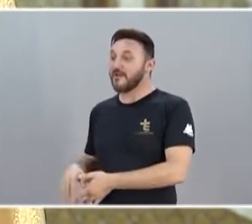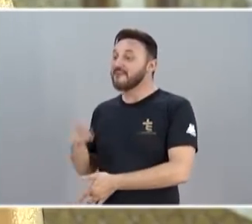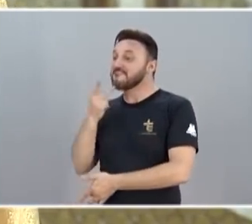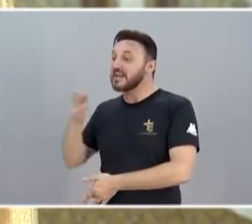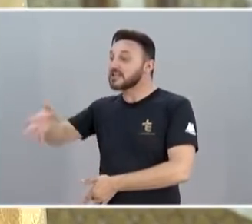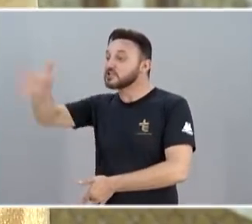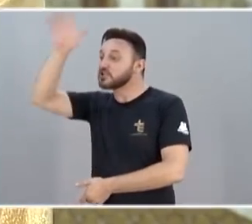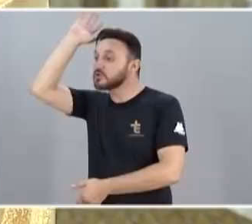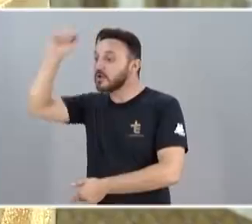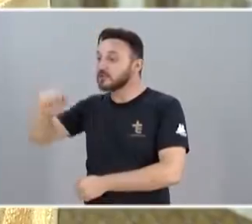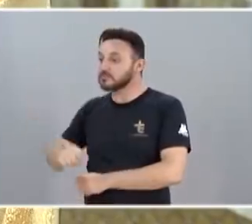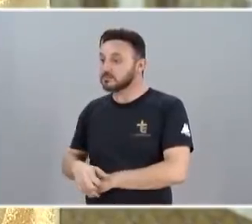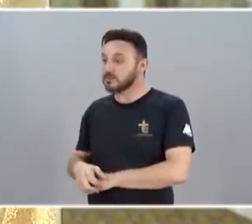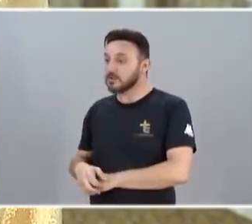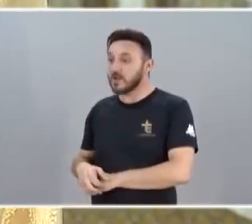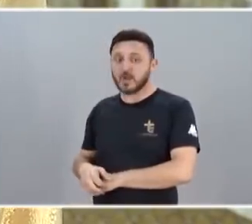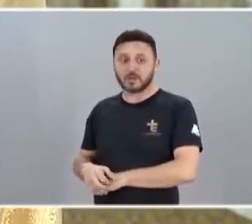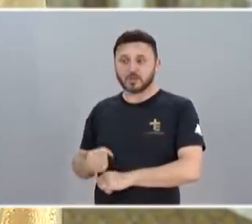para dizer, ó, roubaram.